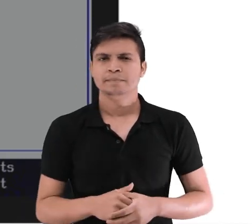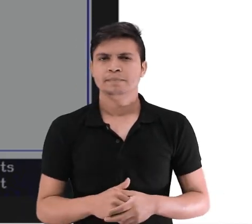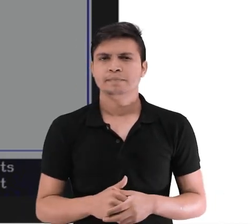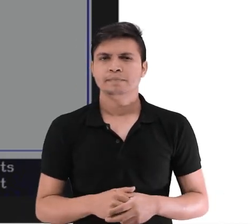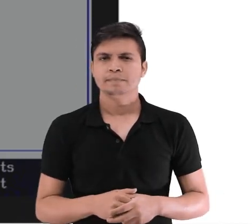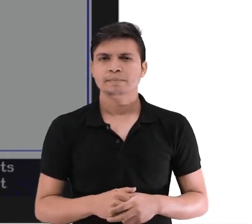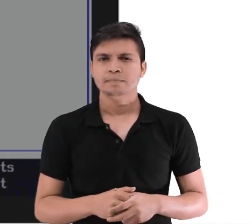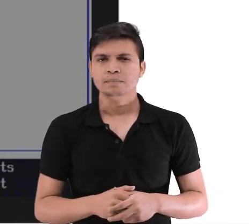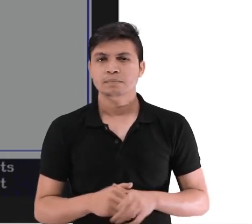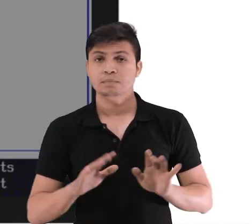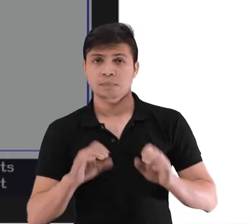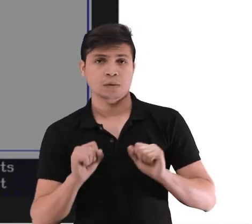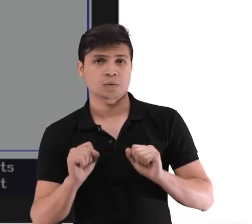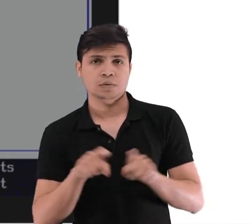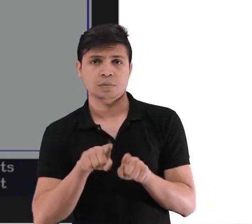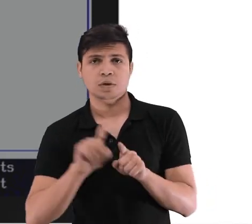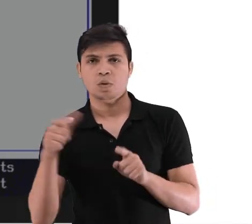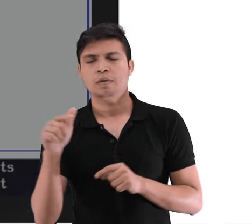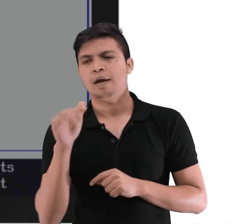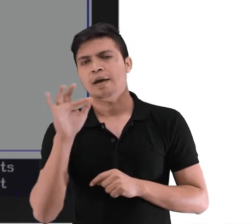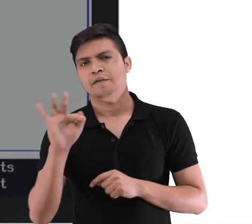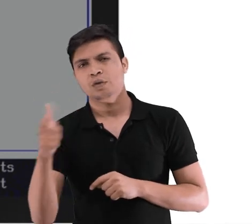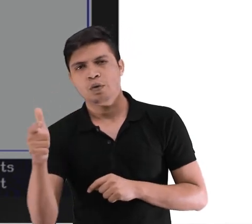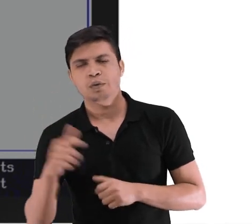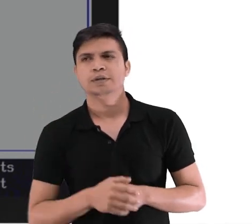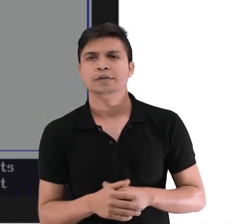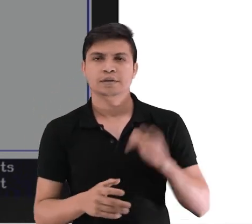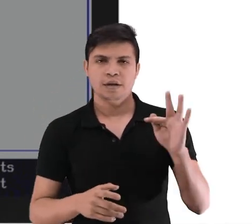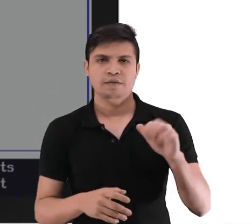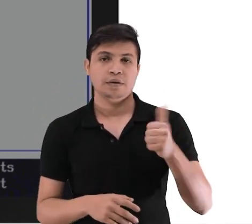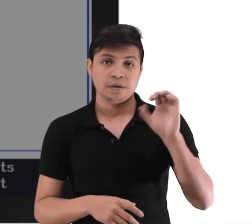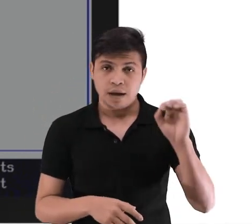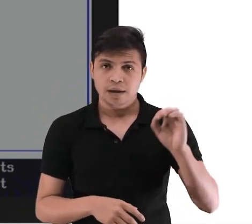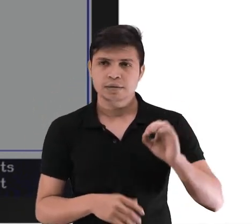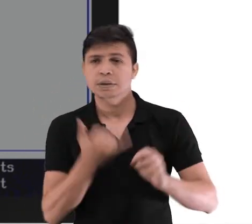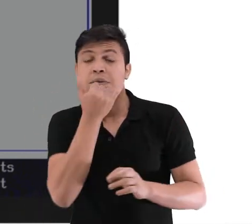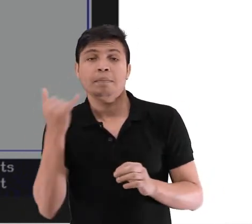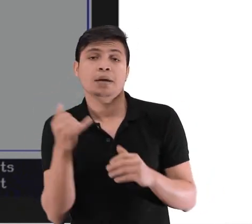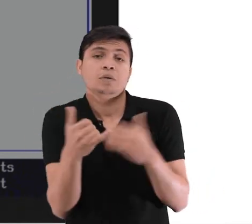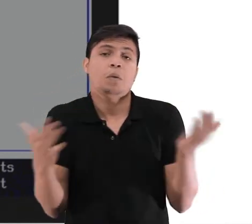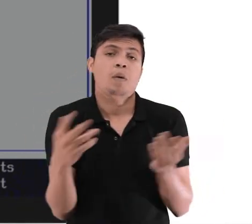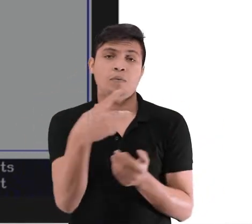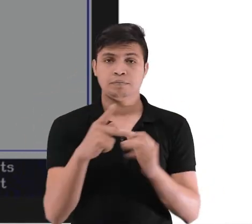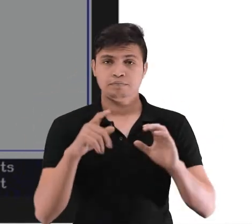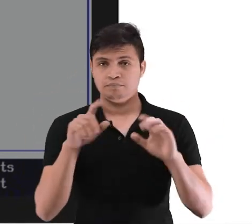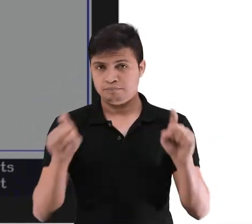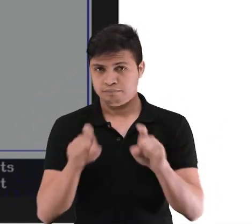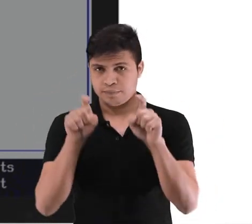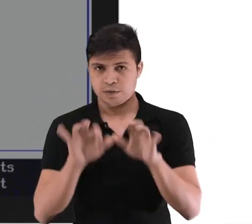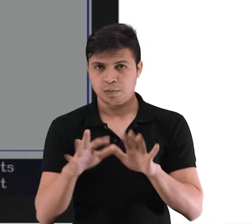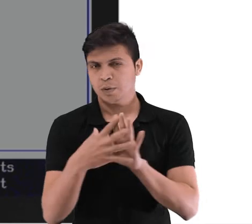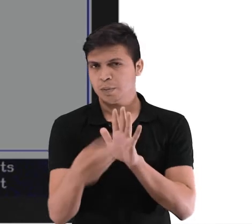Mas pode ser outra tecla, F2, F10, vai depender do seu computador. Sempre vai mostrar